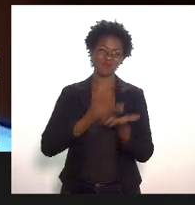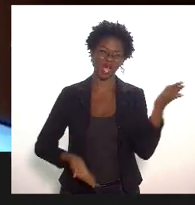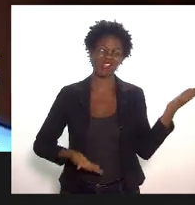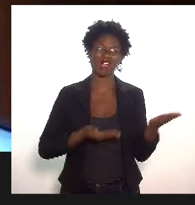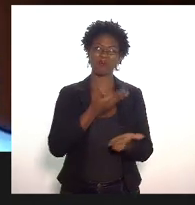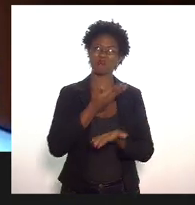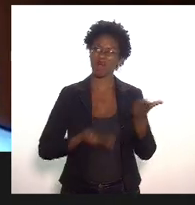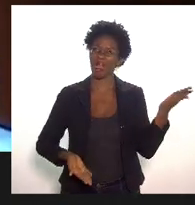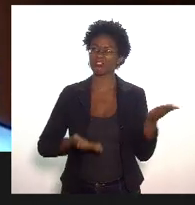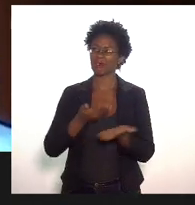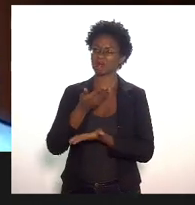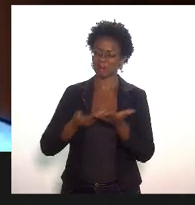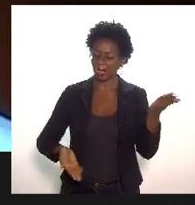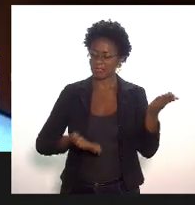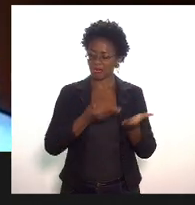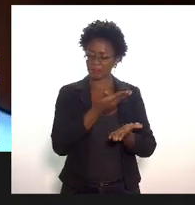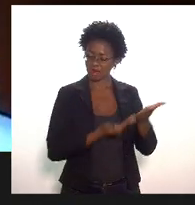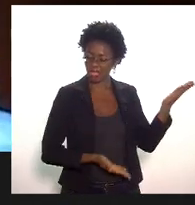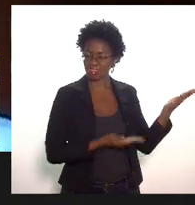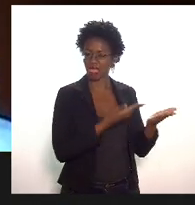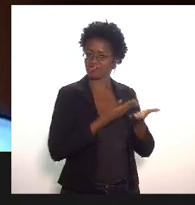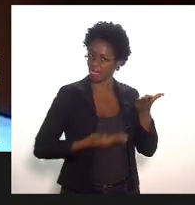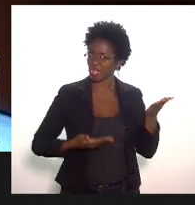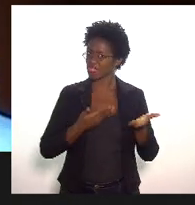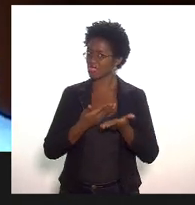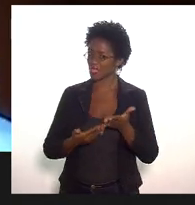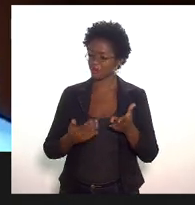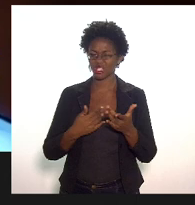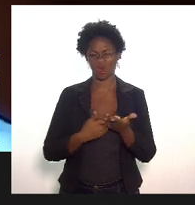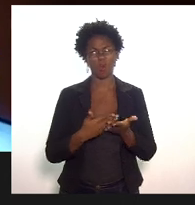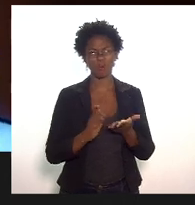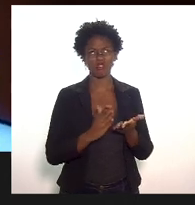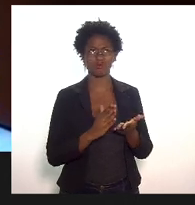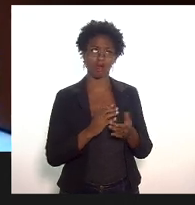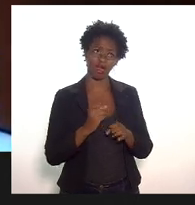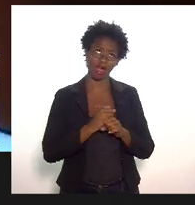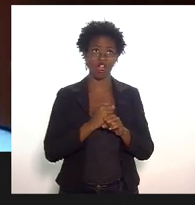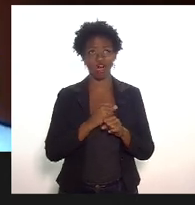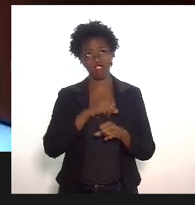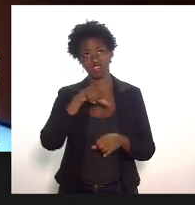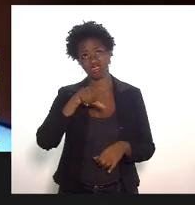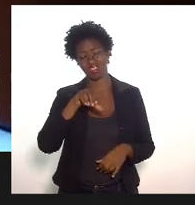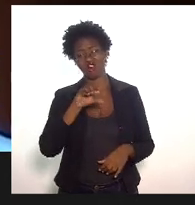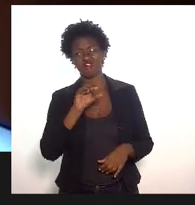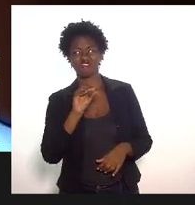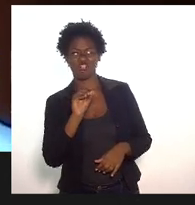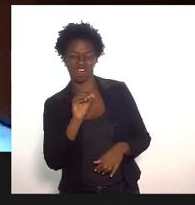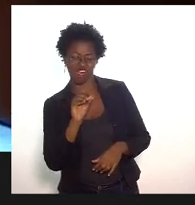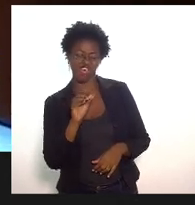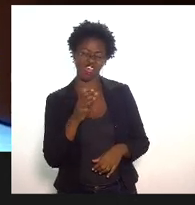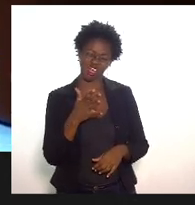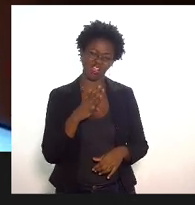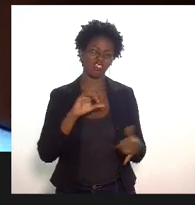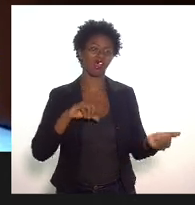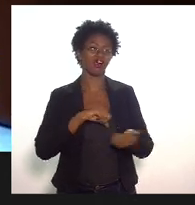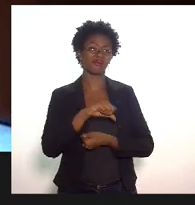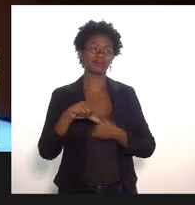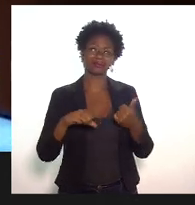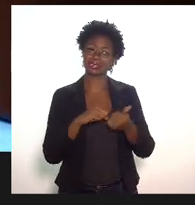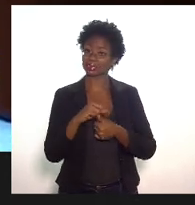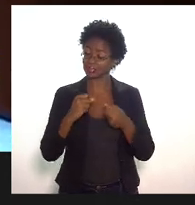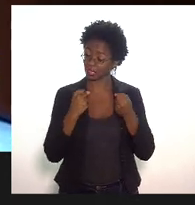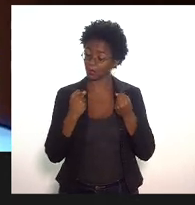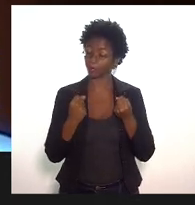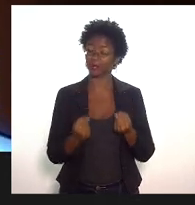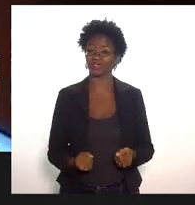Sofreu uma perda muito grande a partir de meados dos anos 90, quando houve uma mudança sensível da política